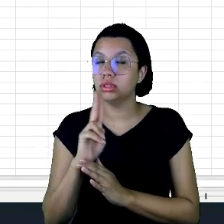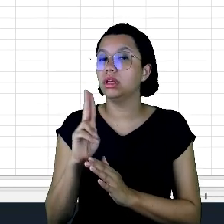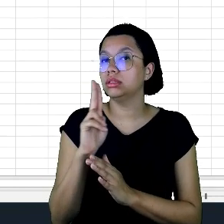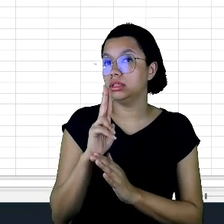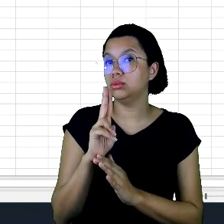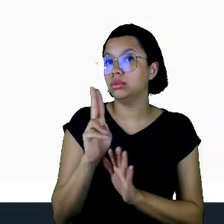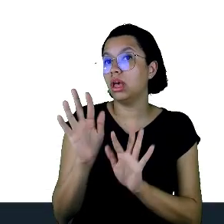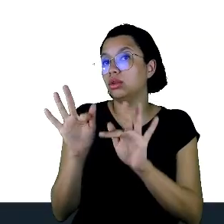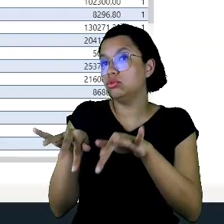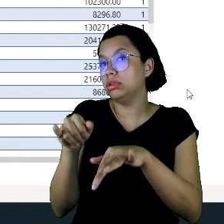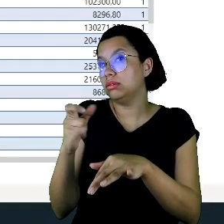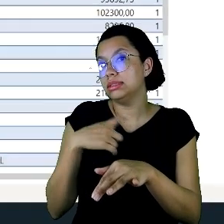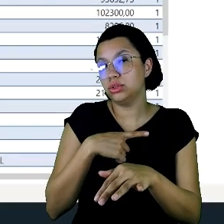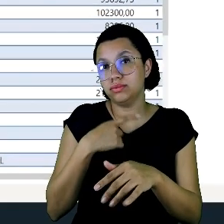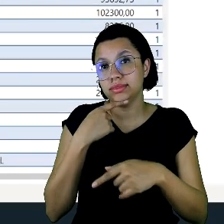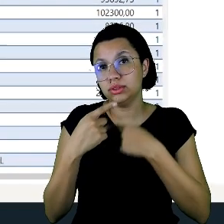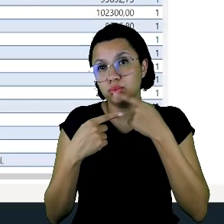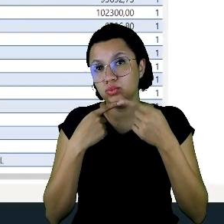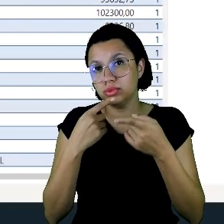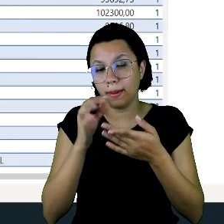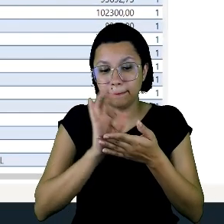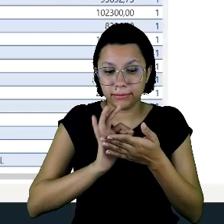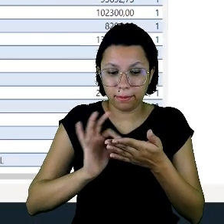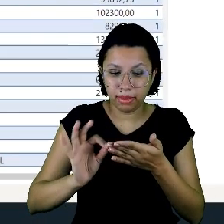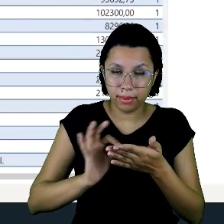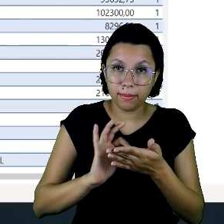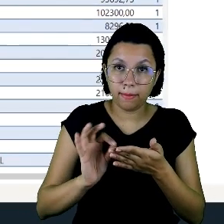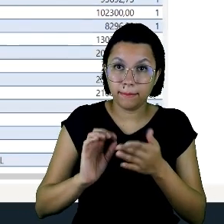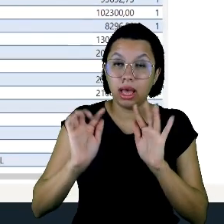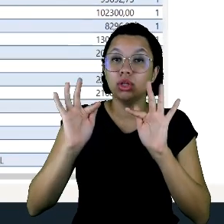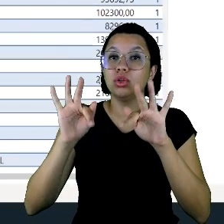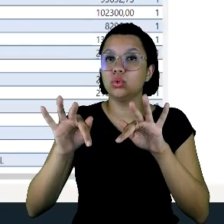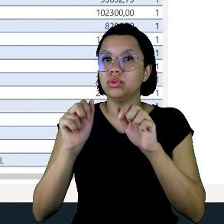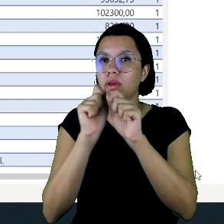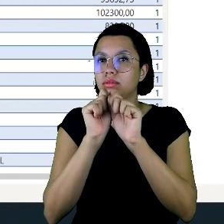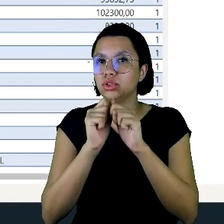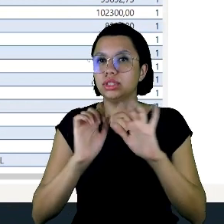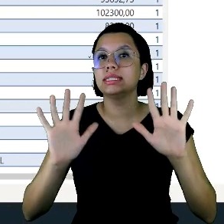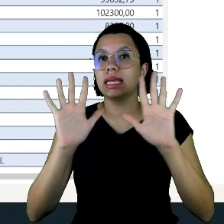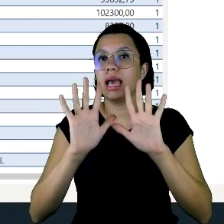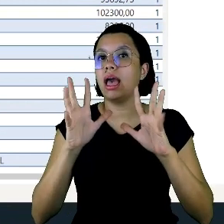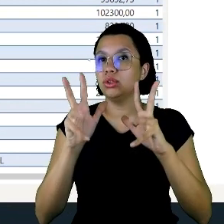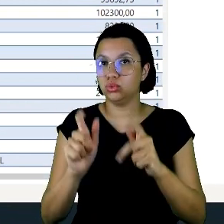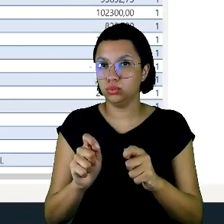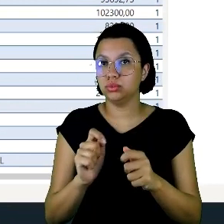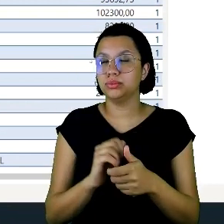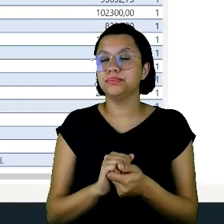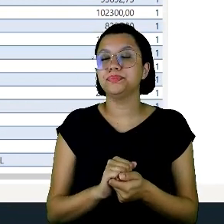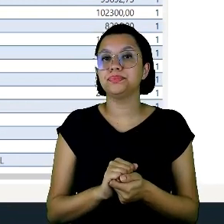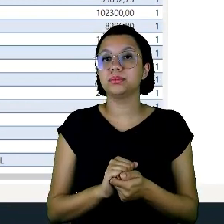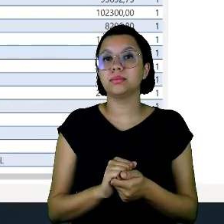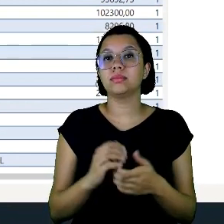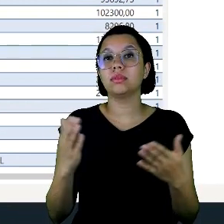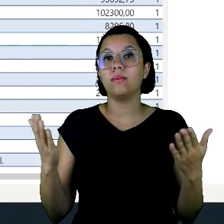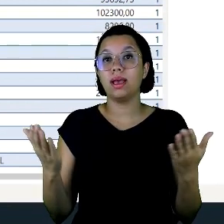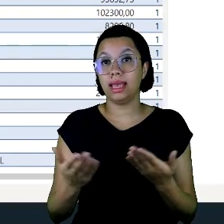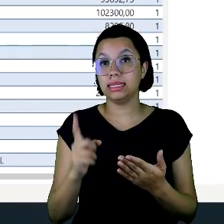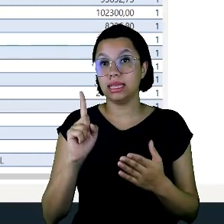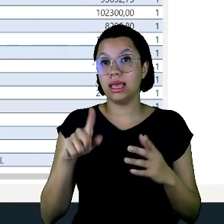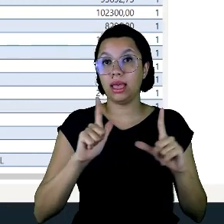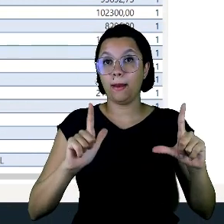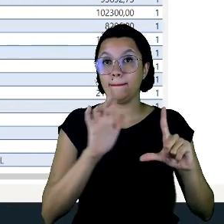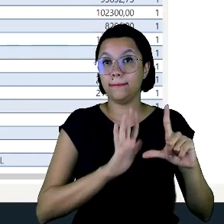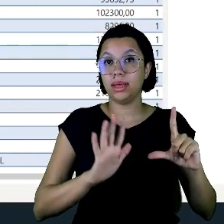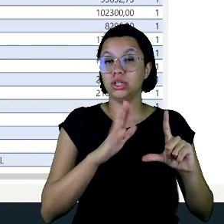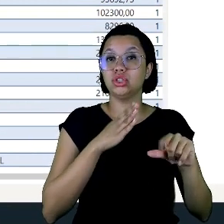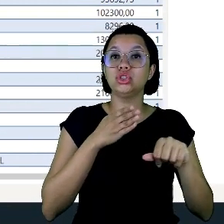Bom, é isso. No final, se vocês tiverem dúvida, vão anotando aí que no final a gente esclarece tudo. Então, essa é